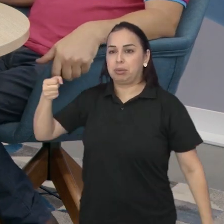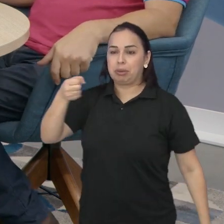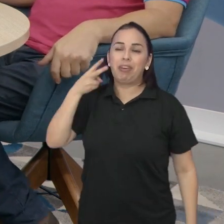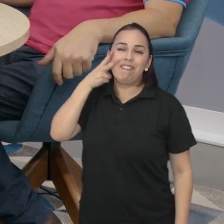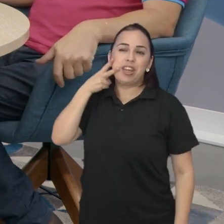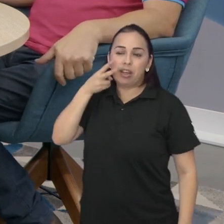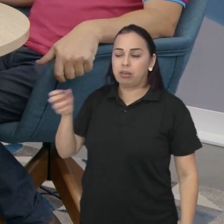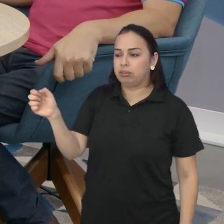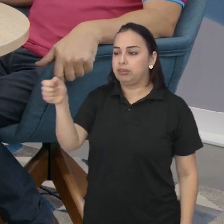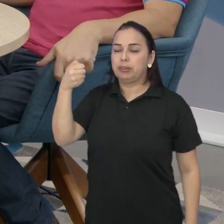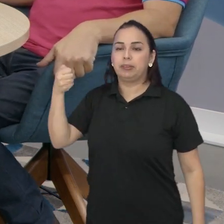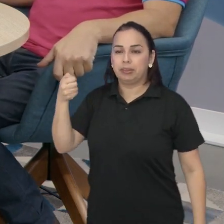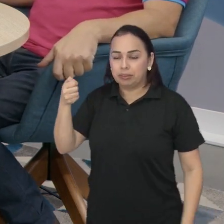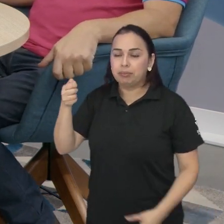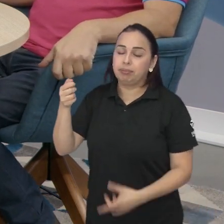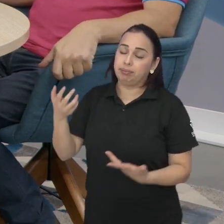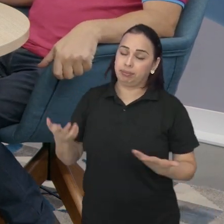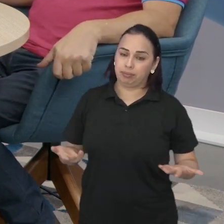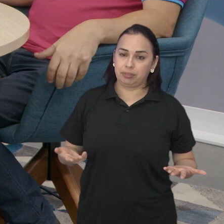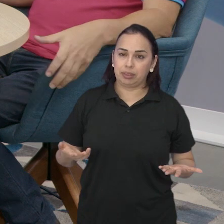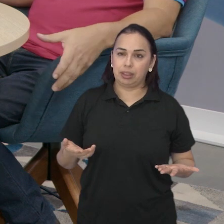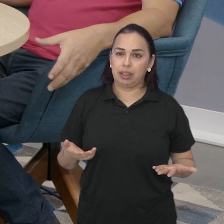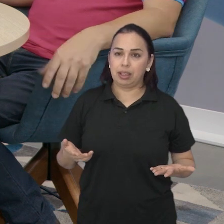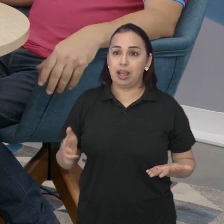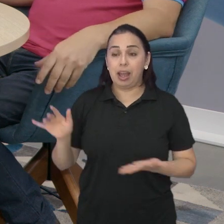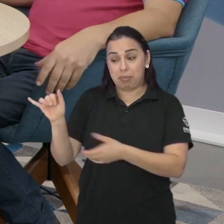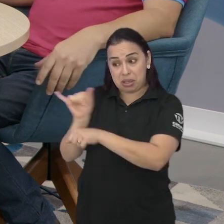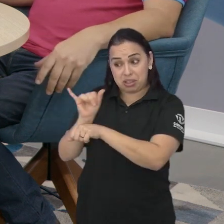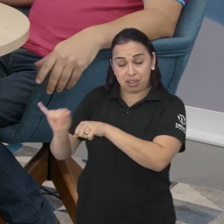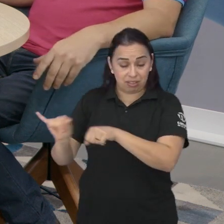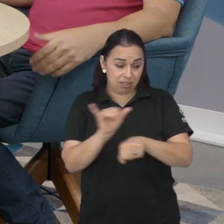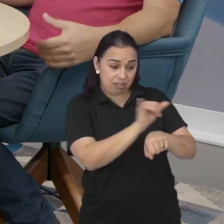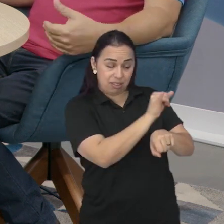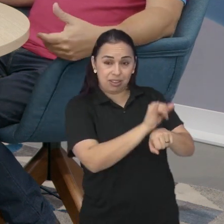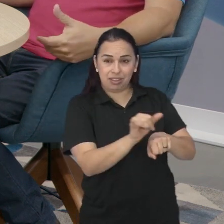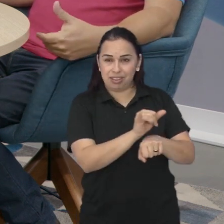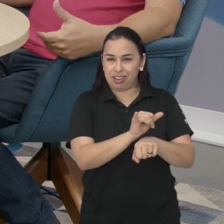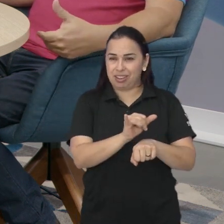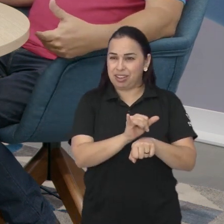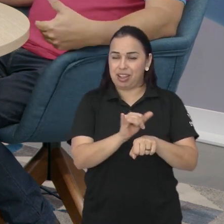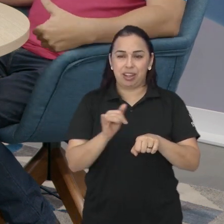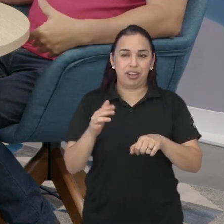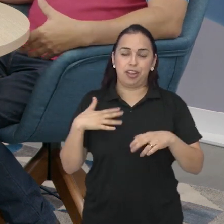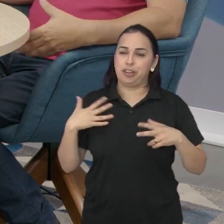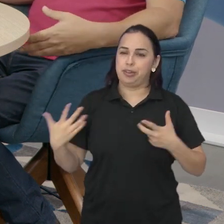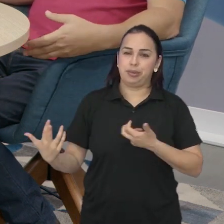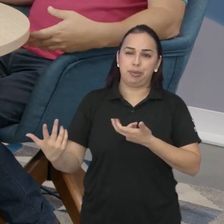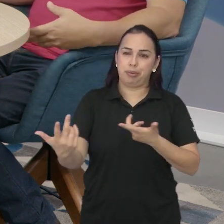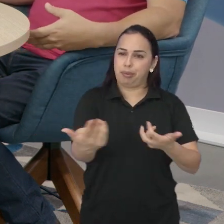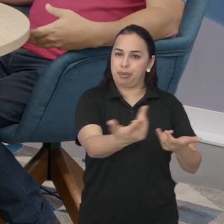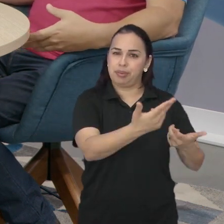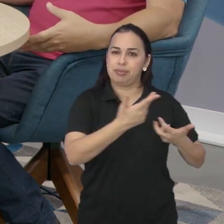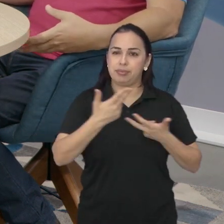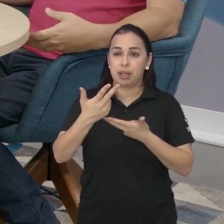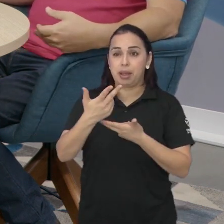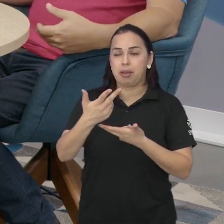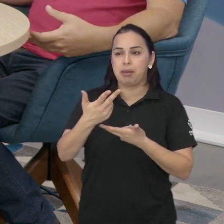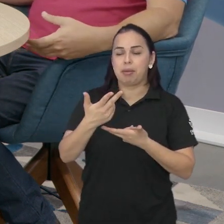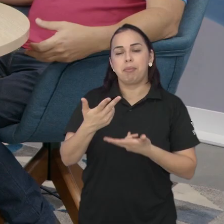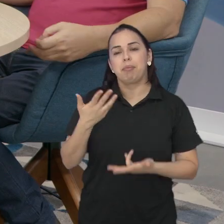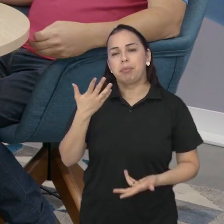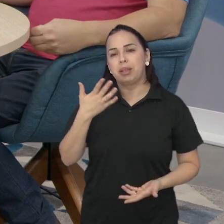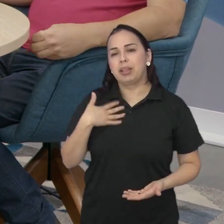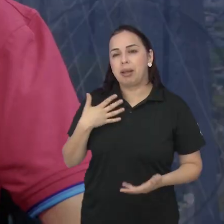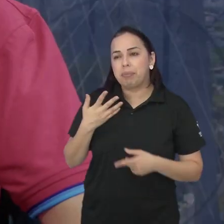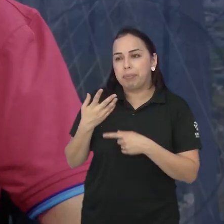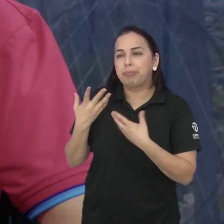tomar sozinho porque estou melancólico. E essas estratégias não são só nossas. Era de qualquer ser humano que está procurando